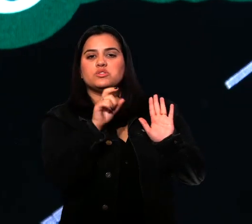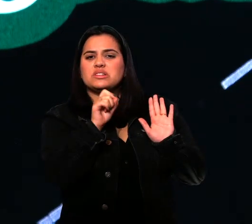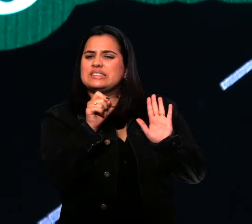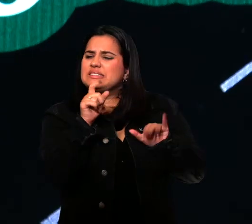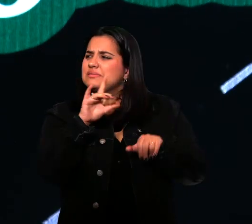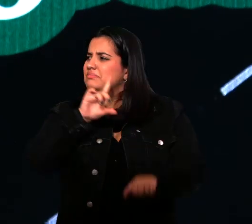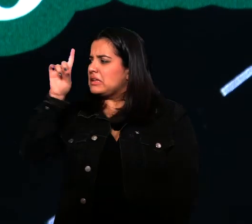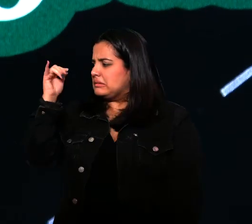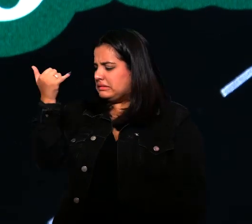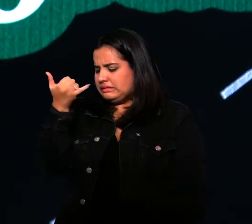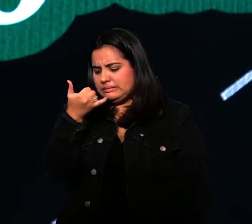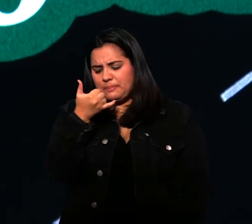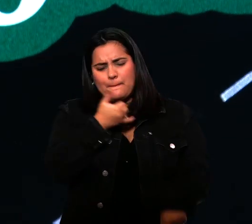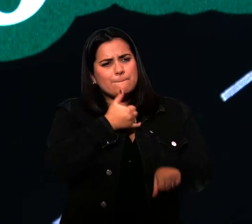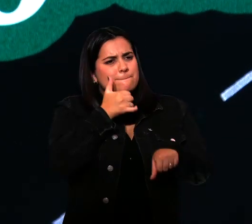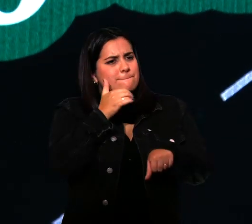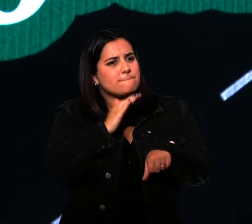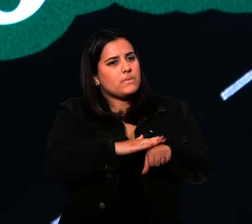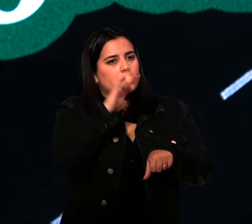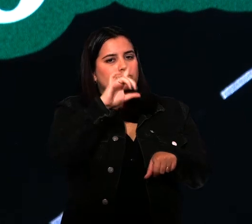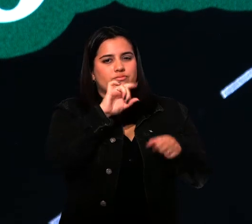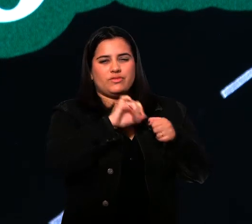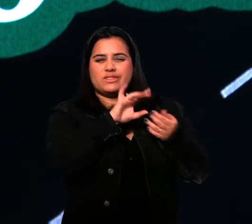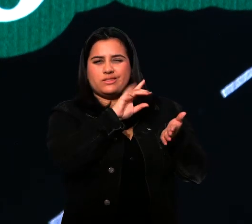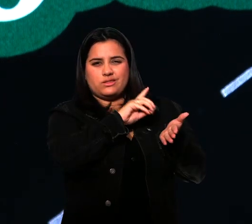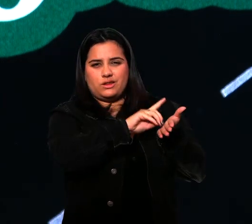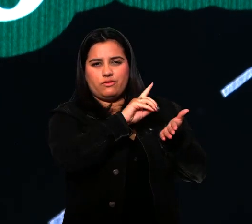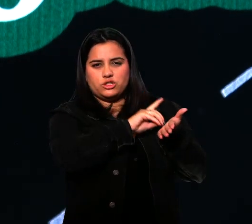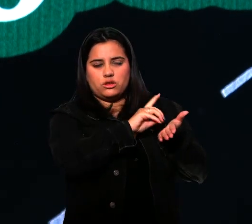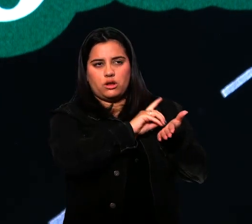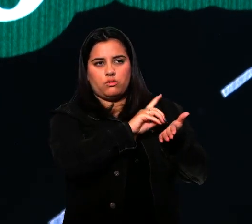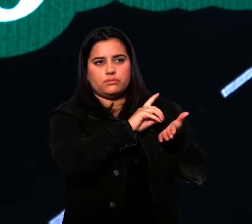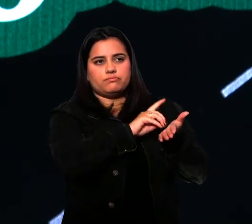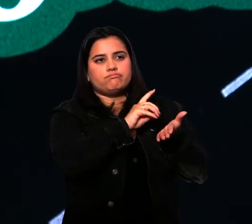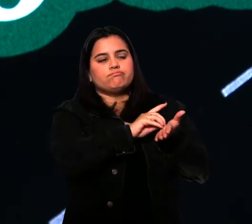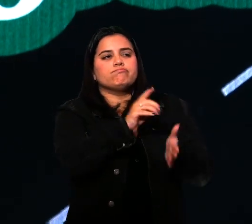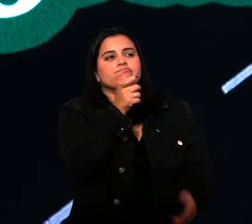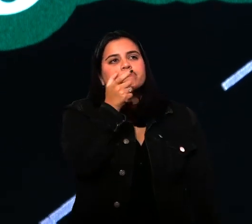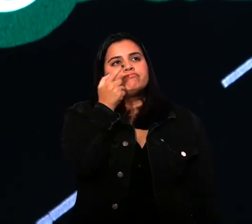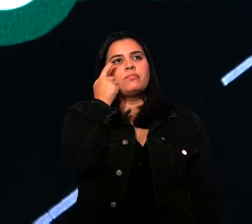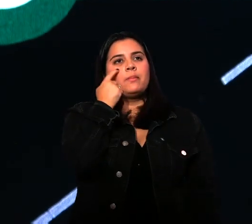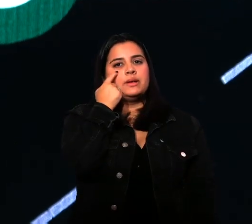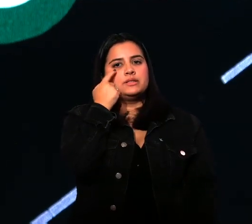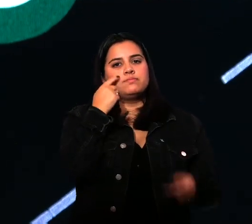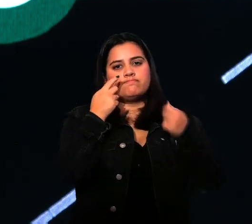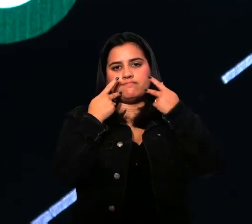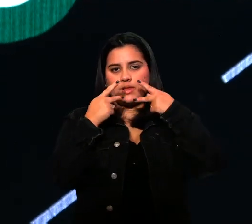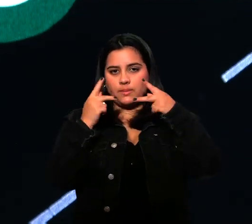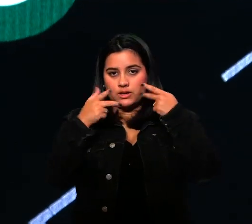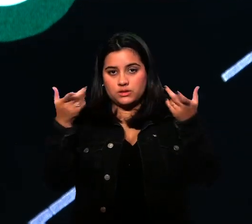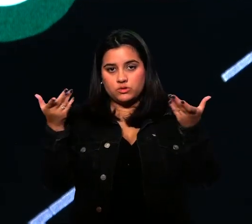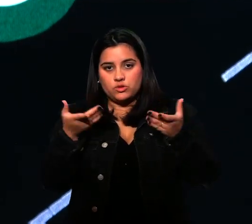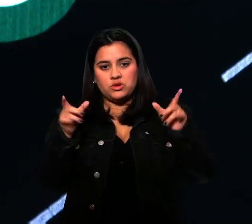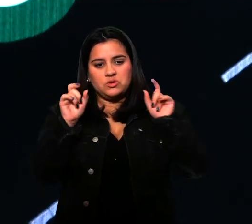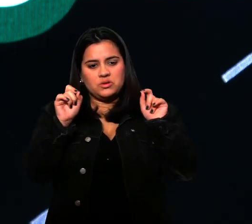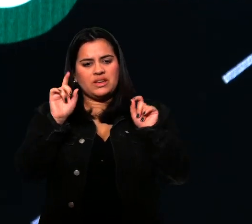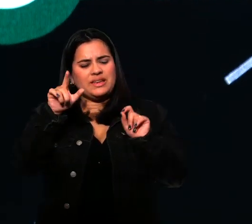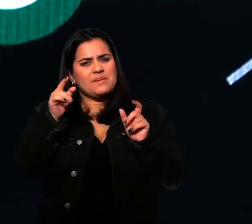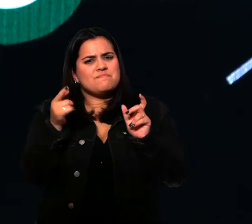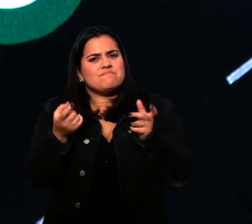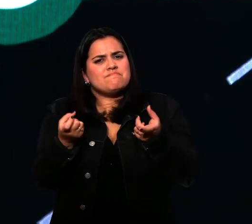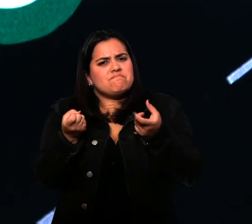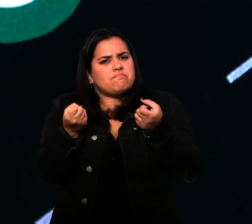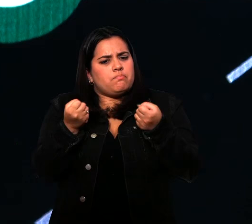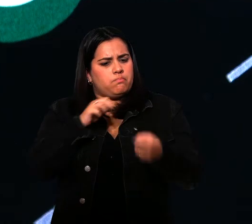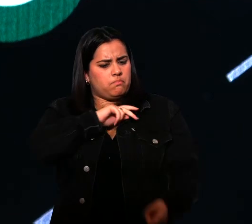comigo enquanto eu ainda fazia meus devocionais que me inspiraram com relação a essa mensagem. E são palavras muito duras e pesadas de